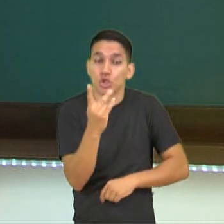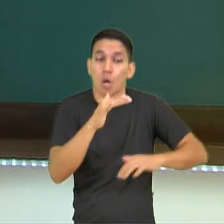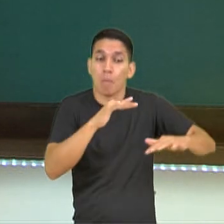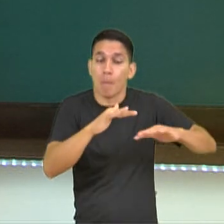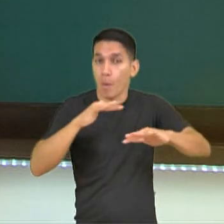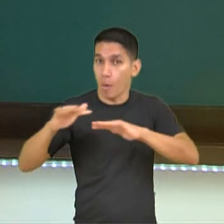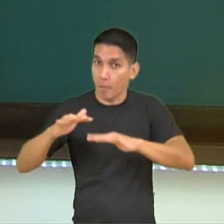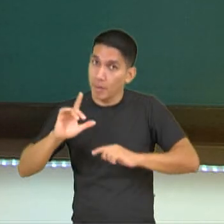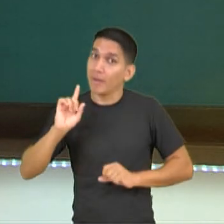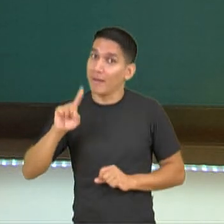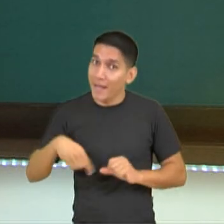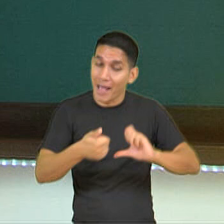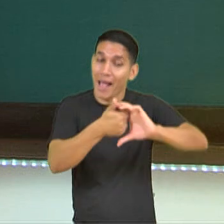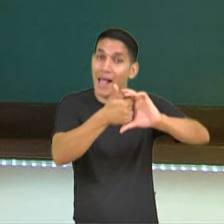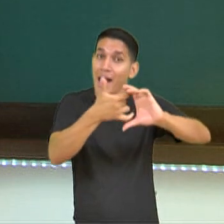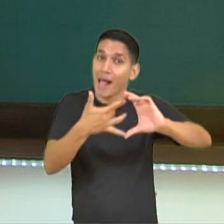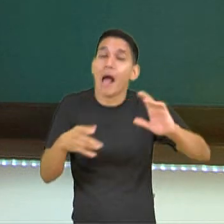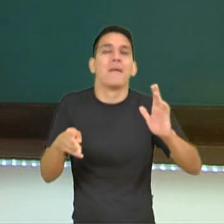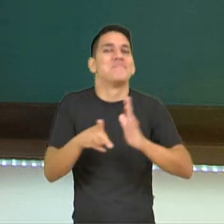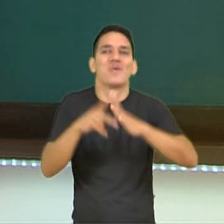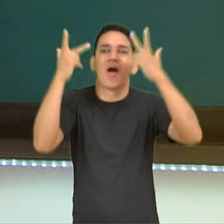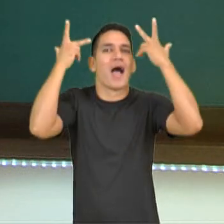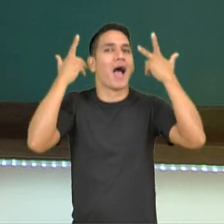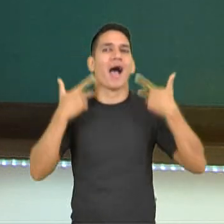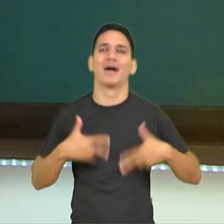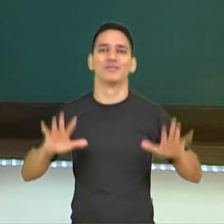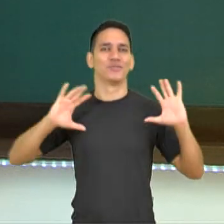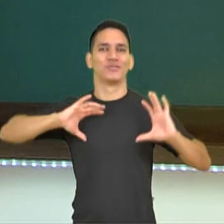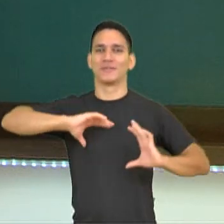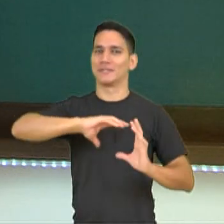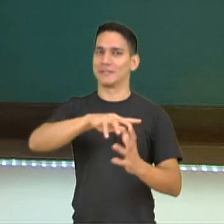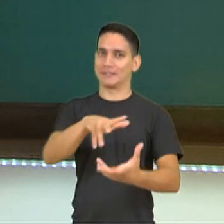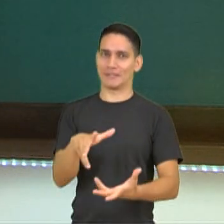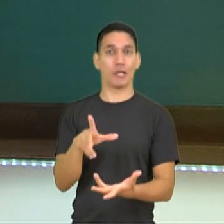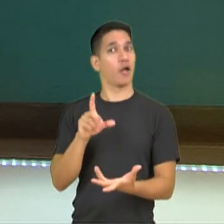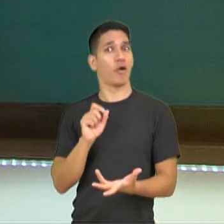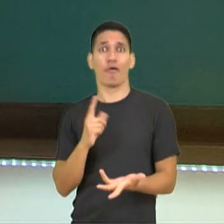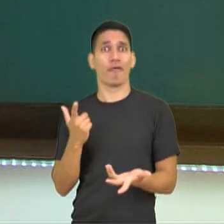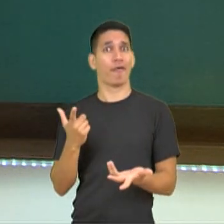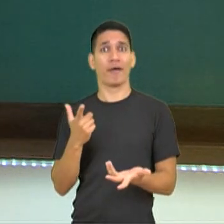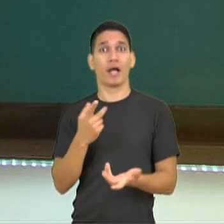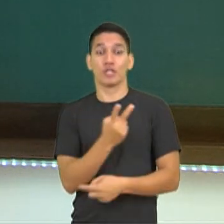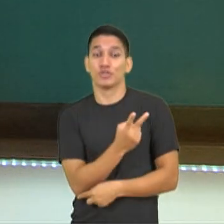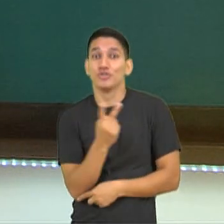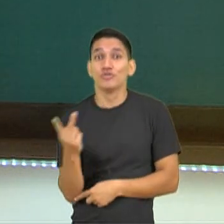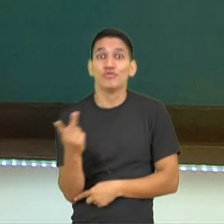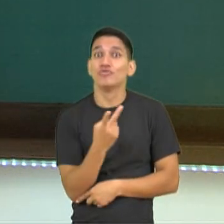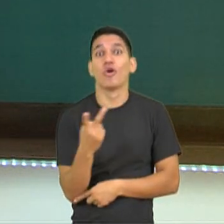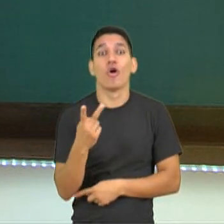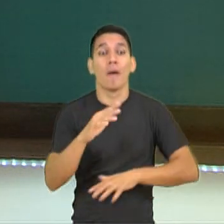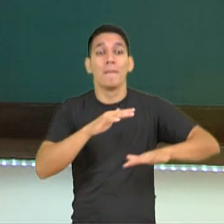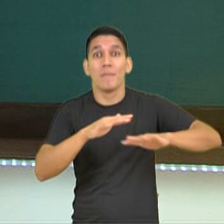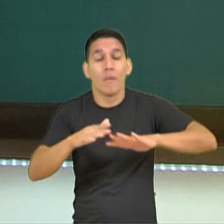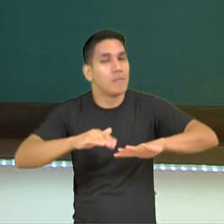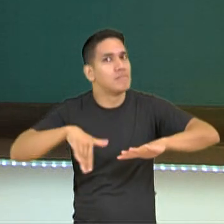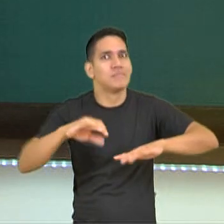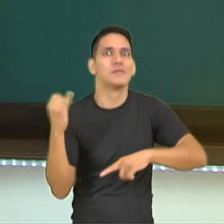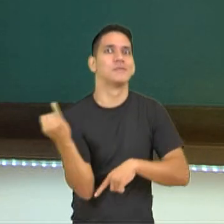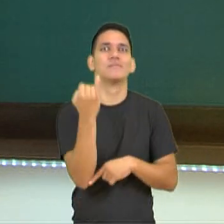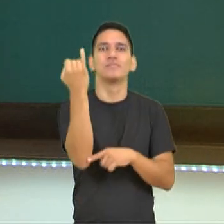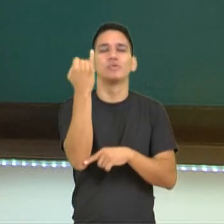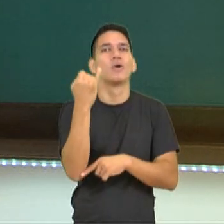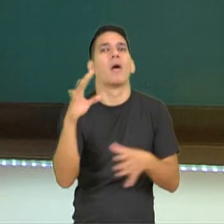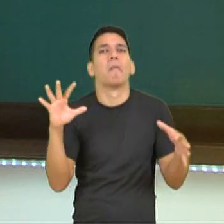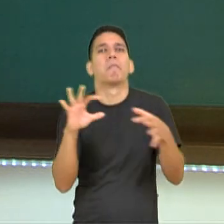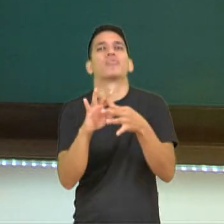eu sei que eles são características naturais do planeta Terra, são os dois movimentos mais importantes e tem a ver com